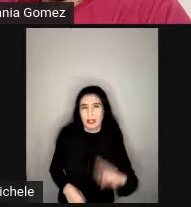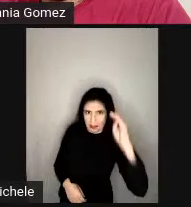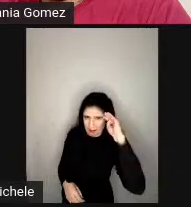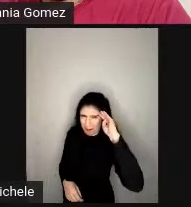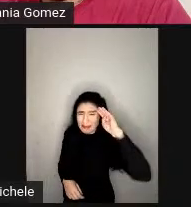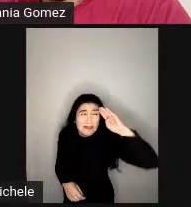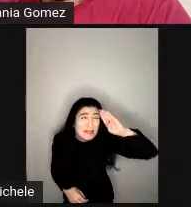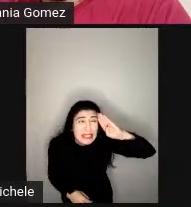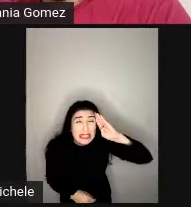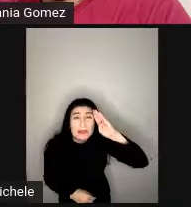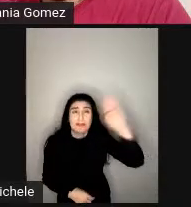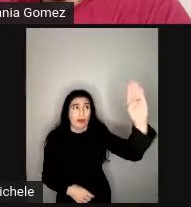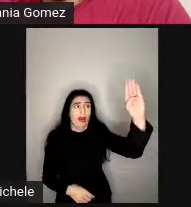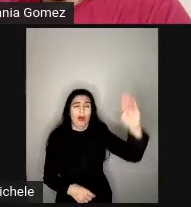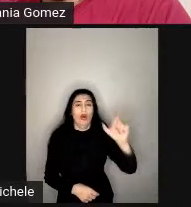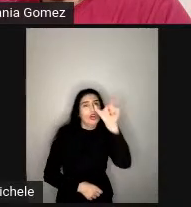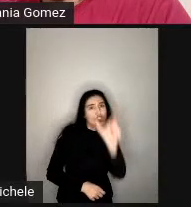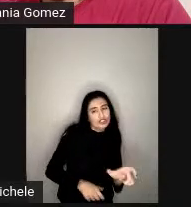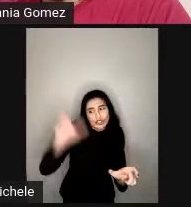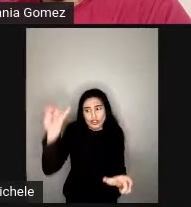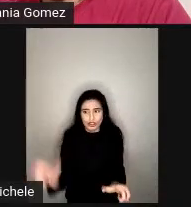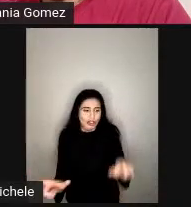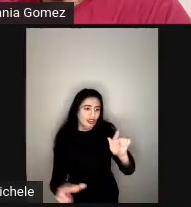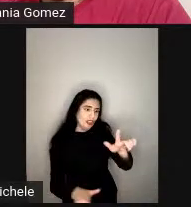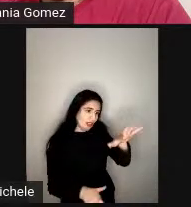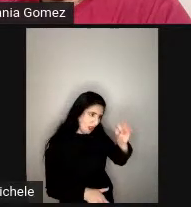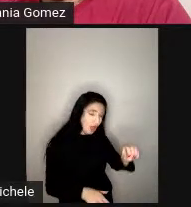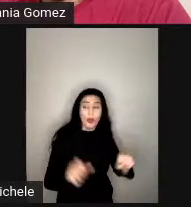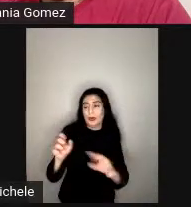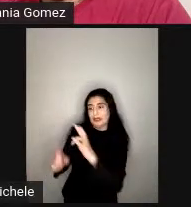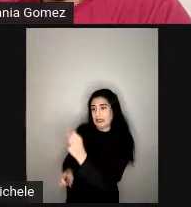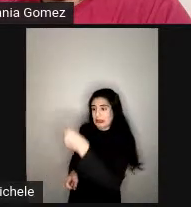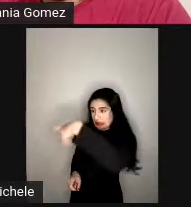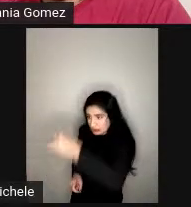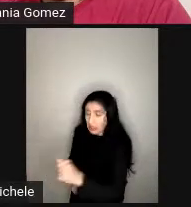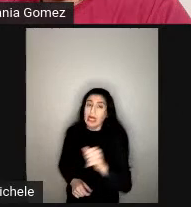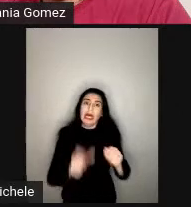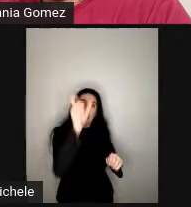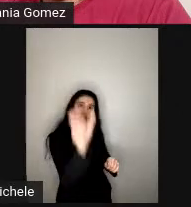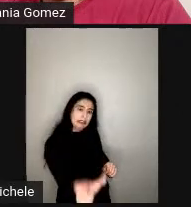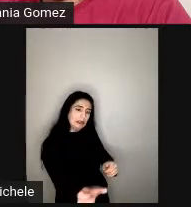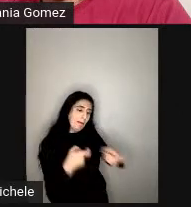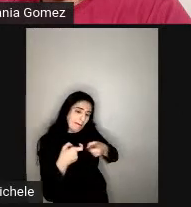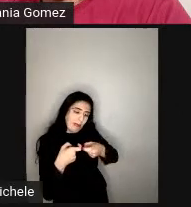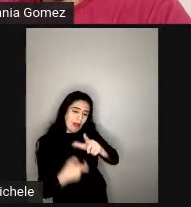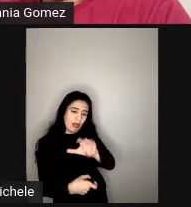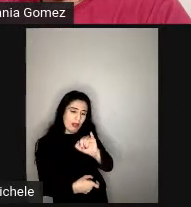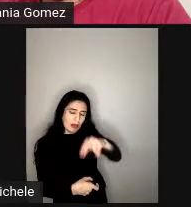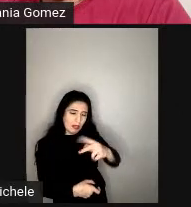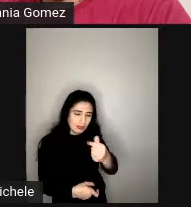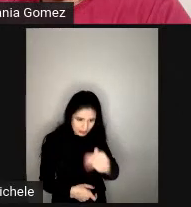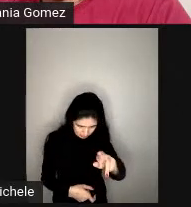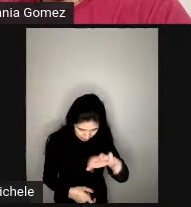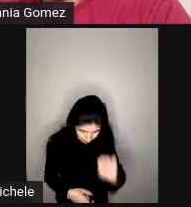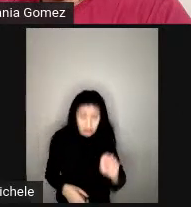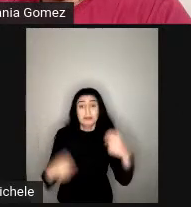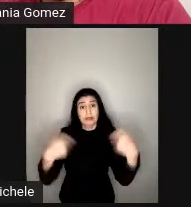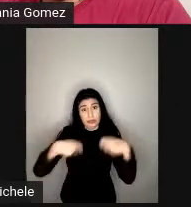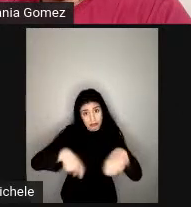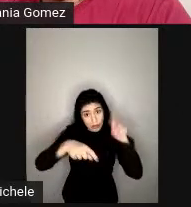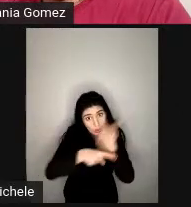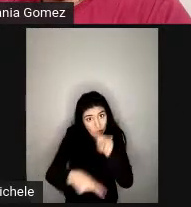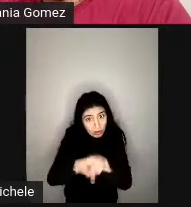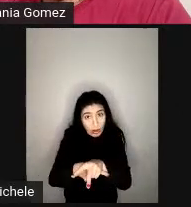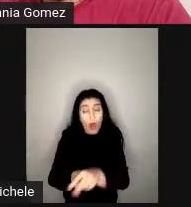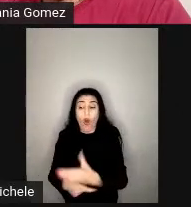falar, é o que a Tânia acabou de falar, o doutor Linhares também, que é a gente não se descuidar. A gente tem que ver, homem